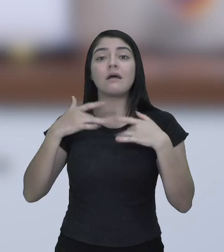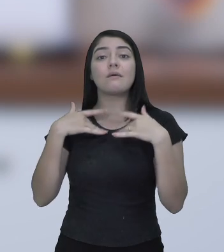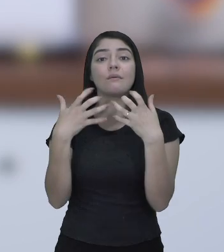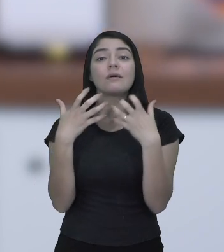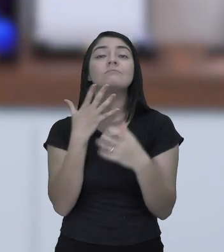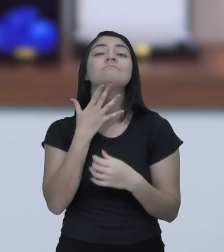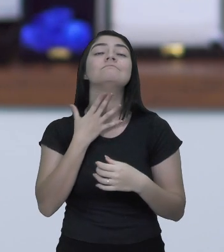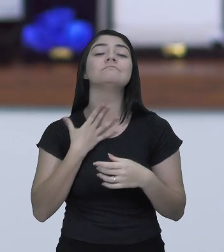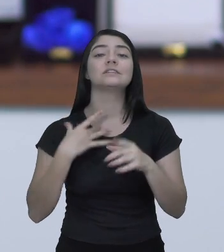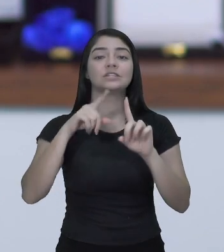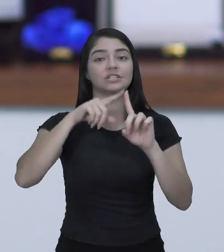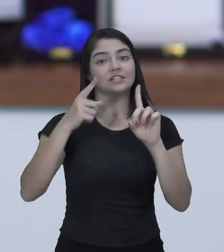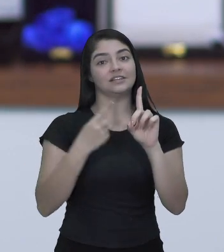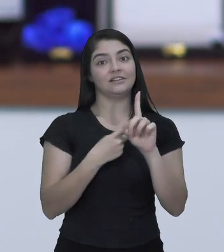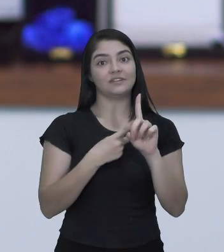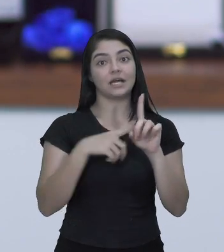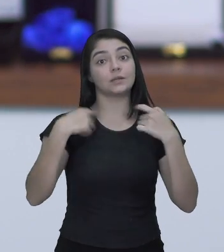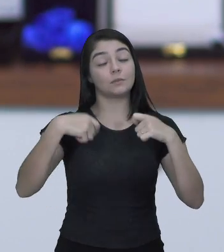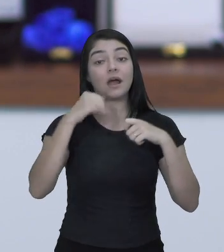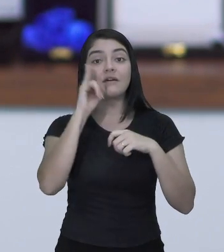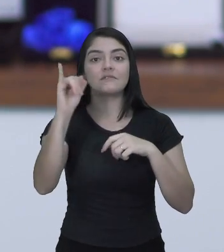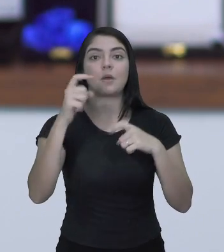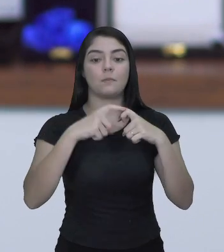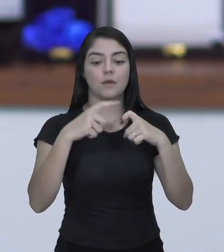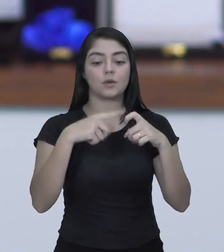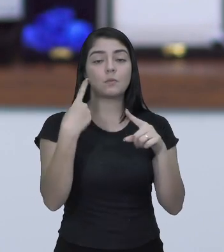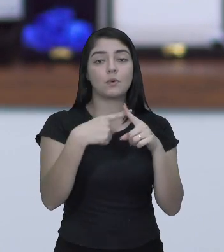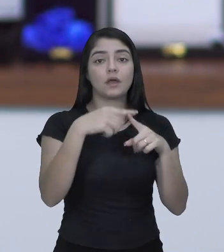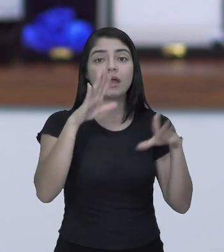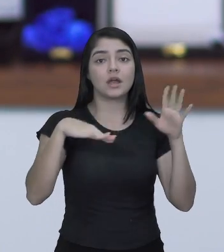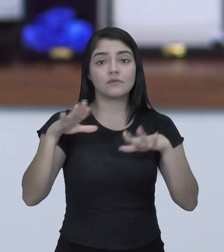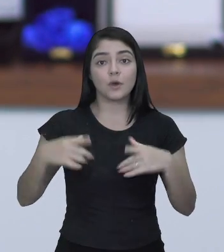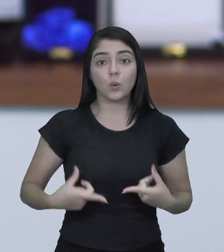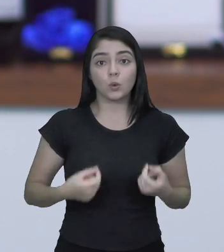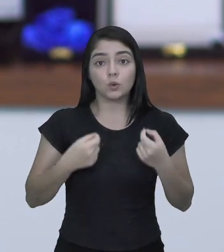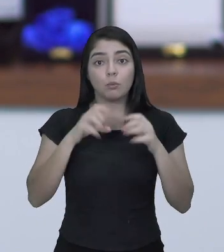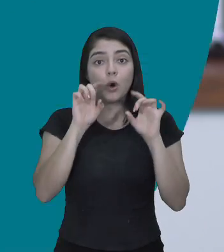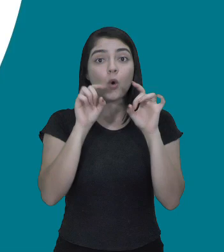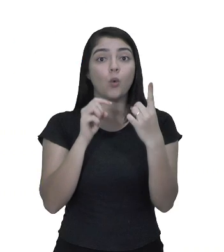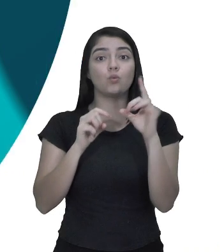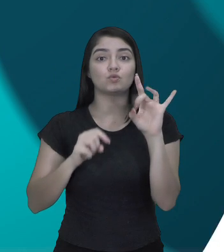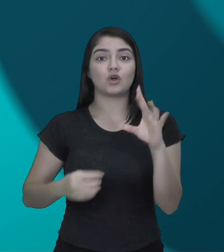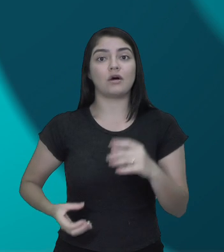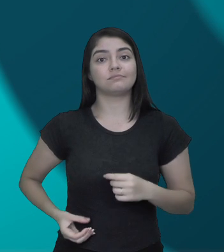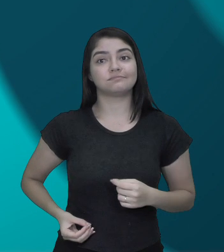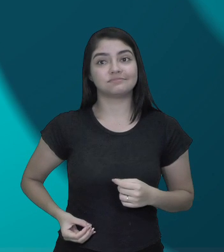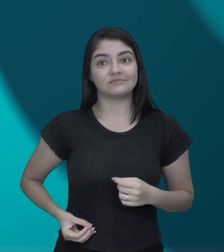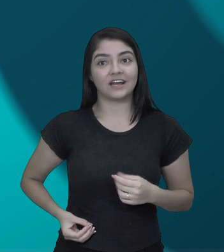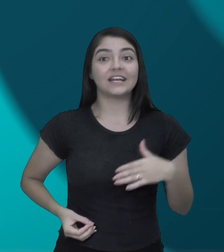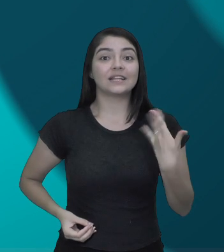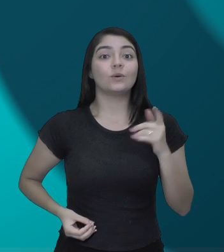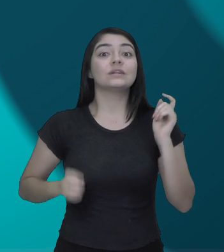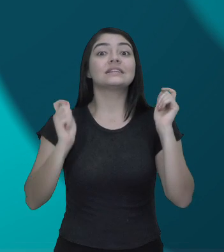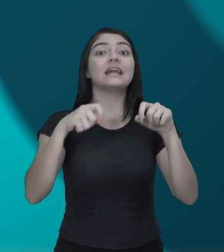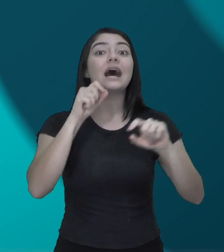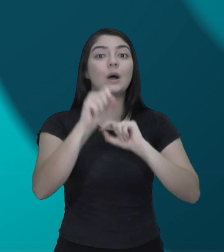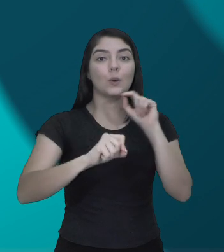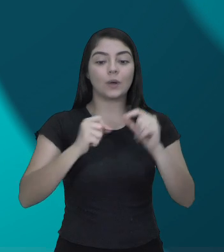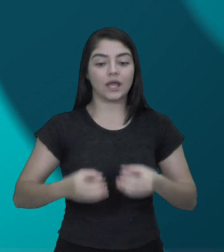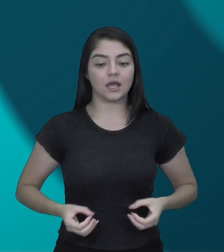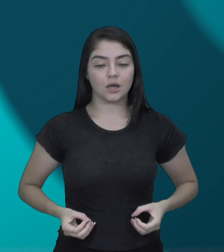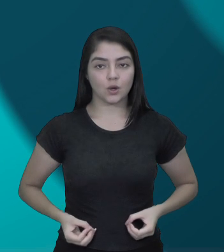está restrito ao único ovário e com características menos agressivas, é possível sim, em